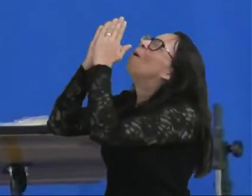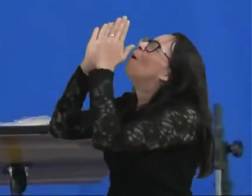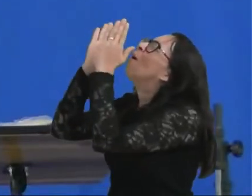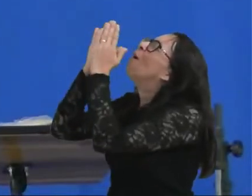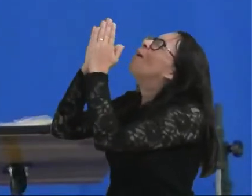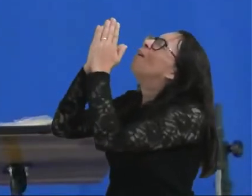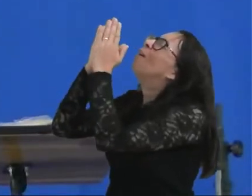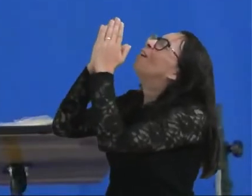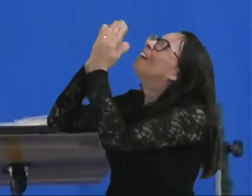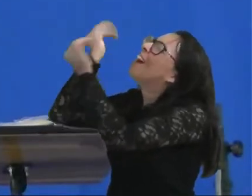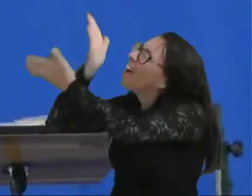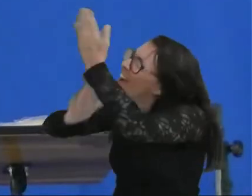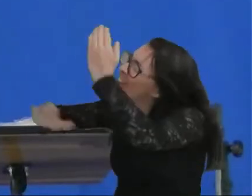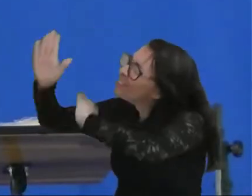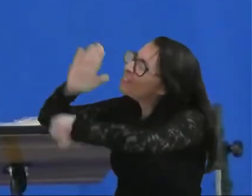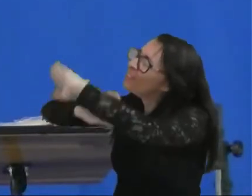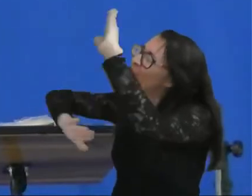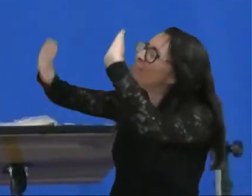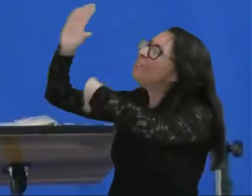se você